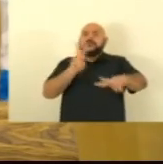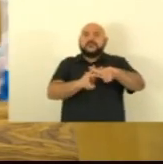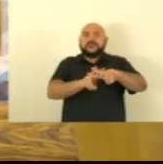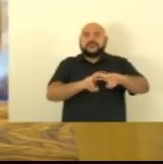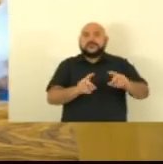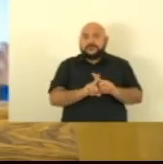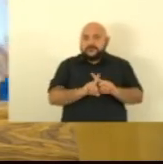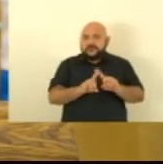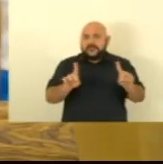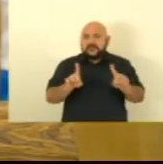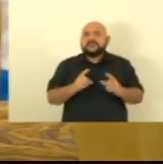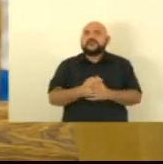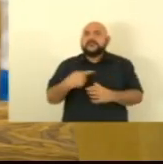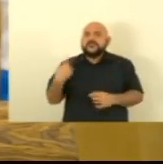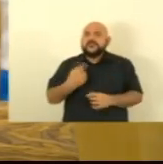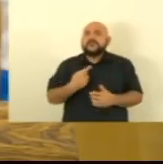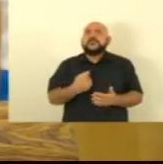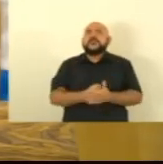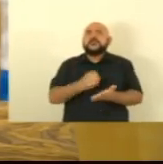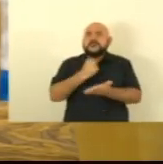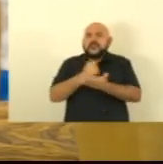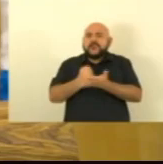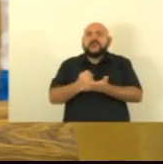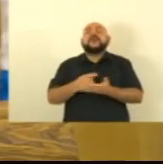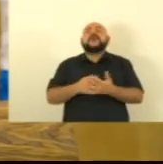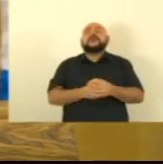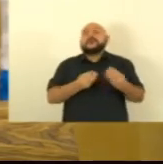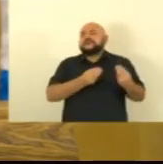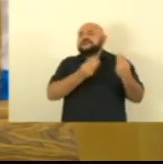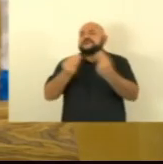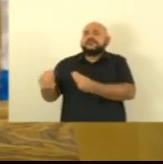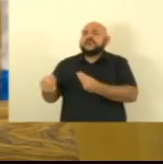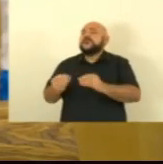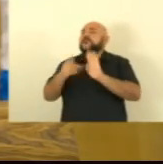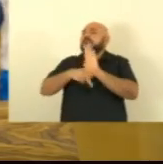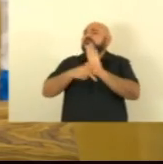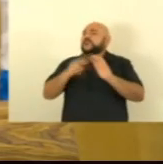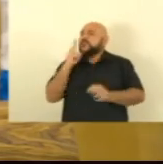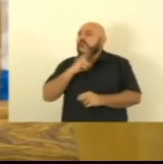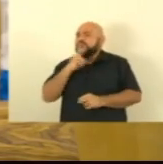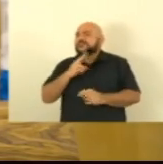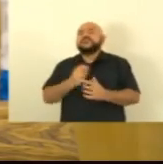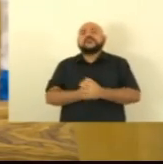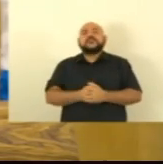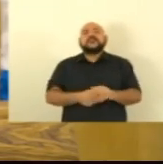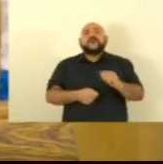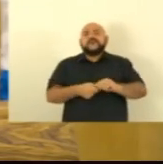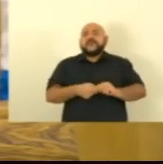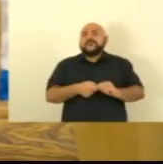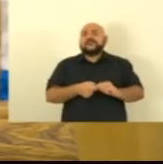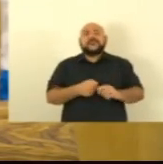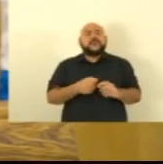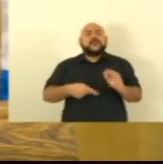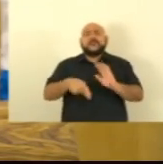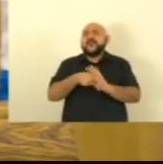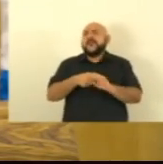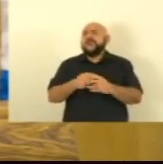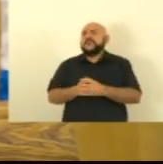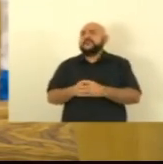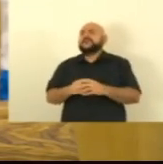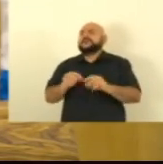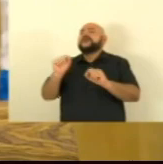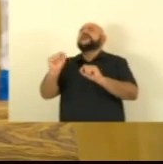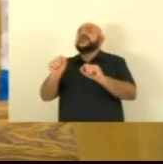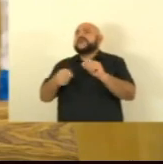gente protocolou um projeto, pediu urgência na última semana para poder punir com sanções administrativas todos os